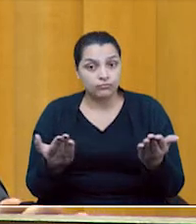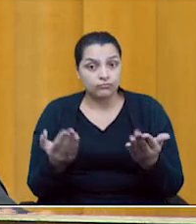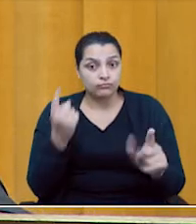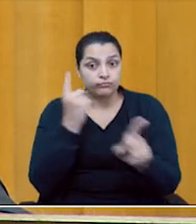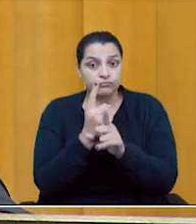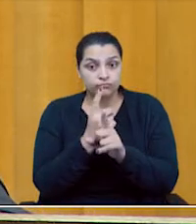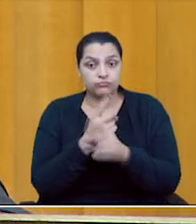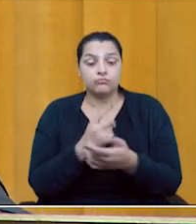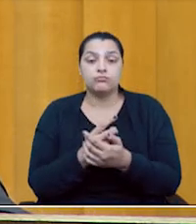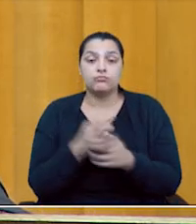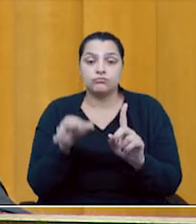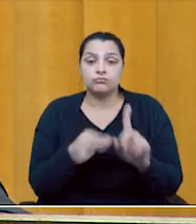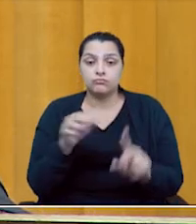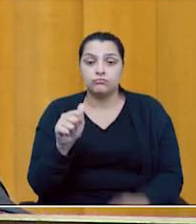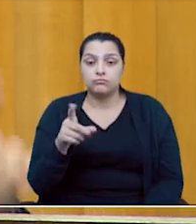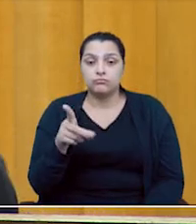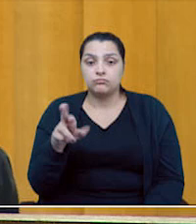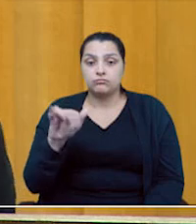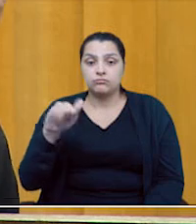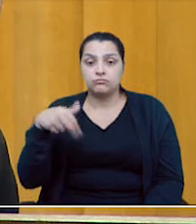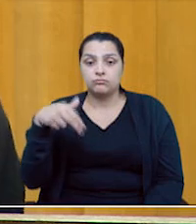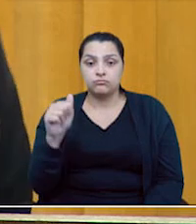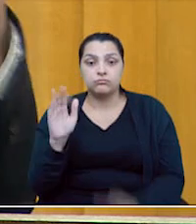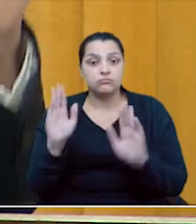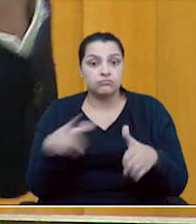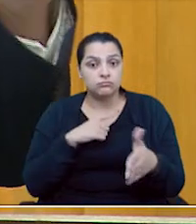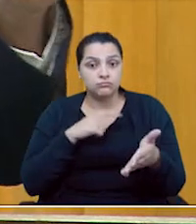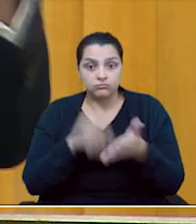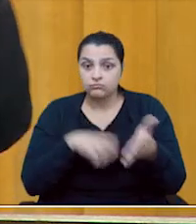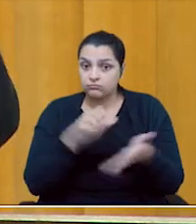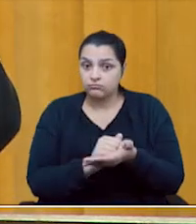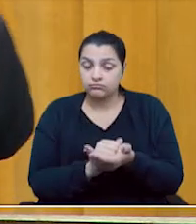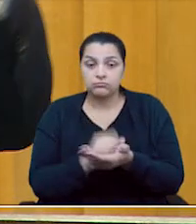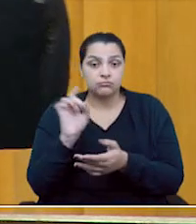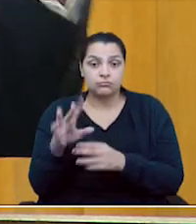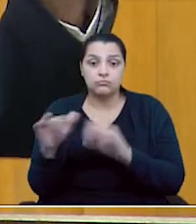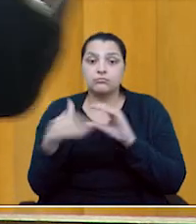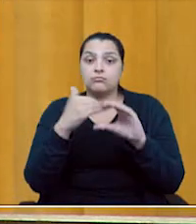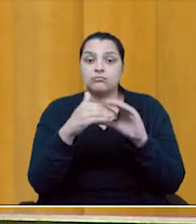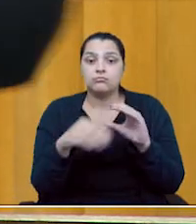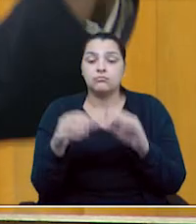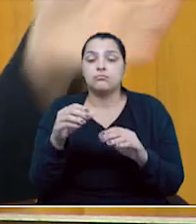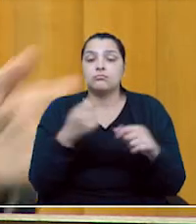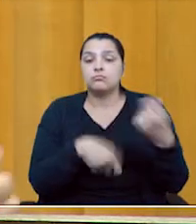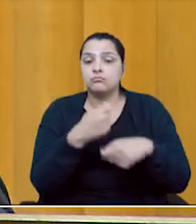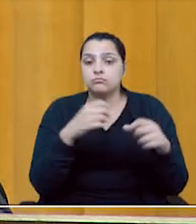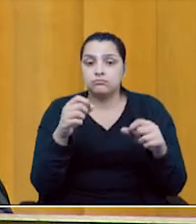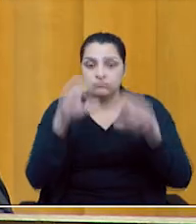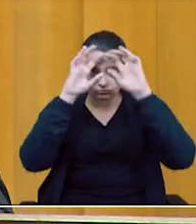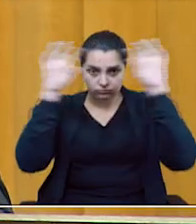desembargadora Adriana, que nós já temos inscritos, e não foi aberto ao público, foi só enviado a corregedorias, administrações de tribunais, o senhor seguramente